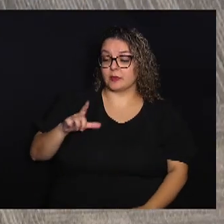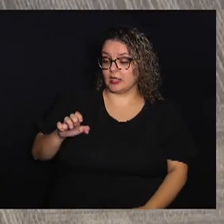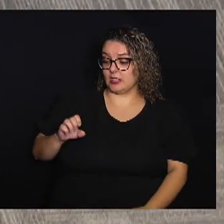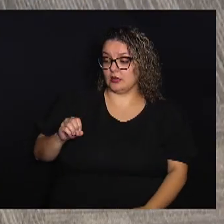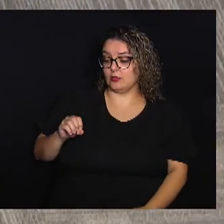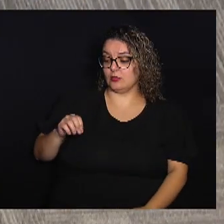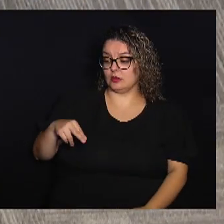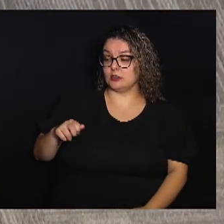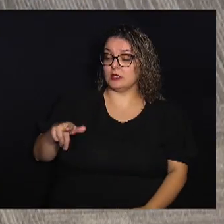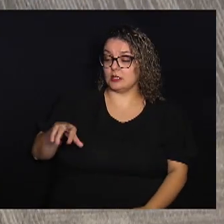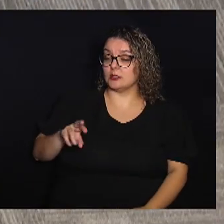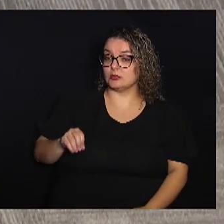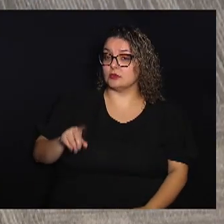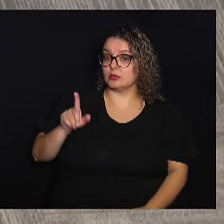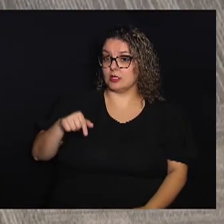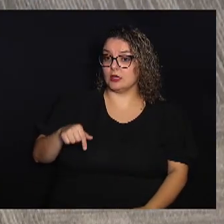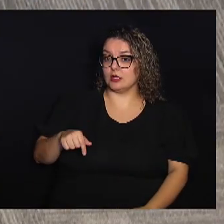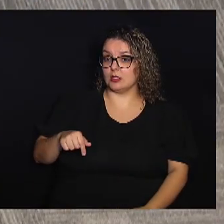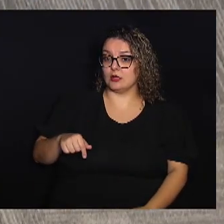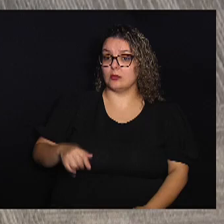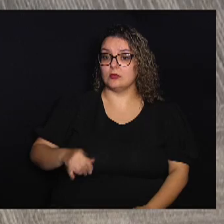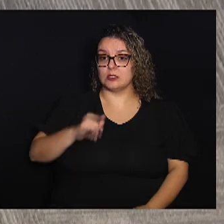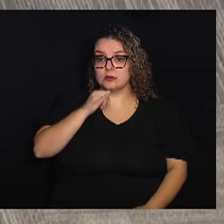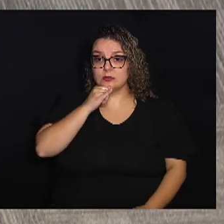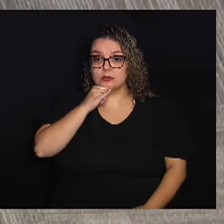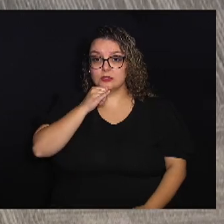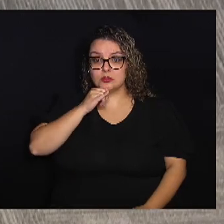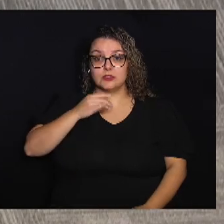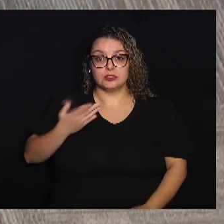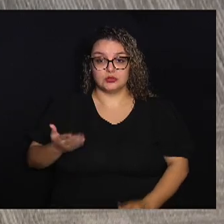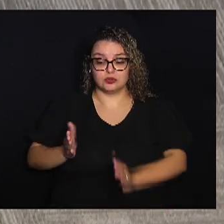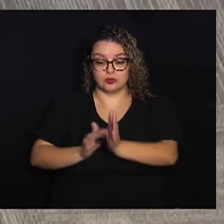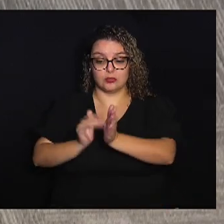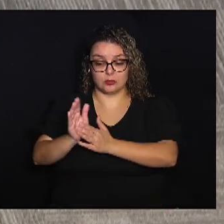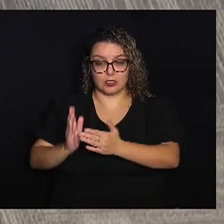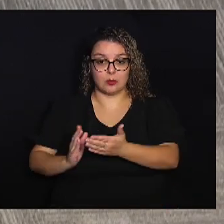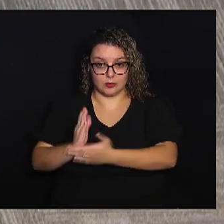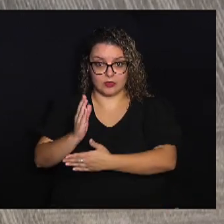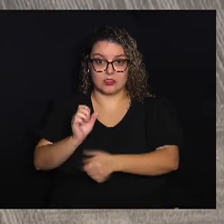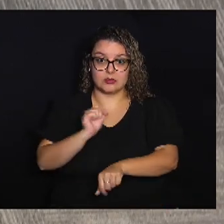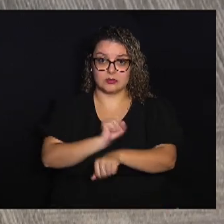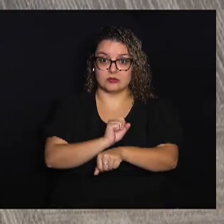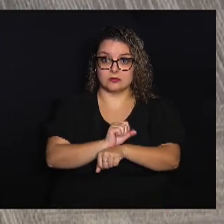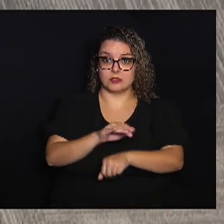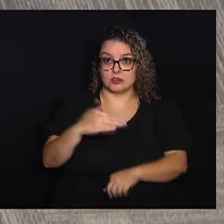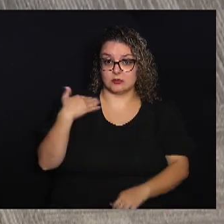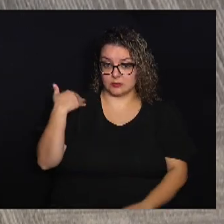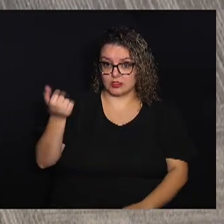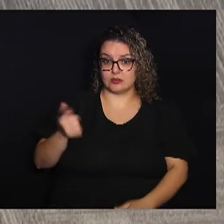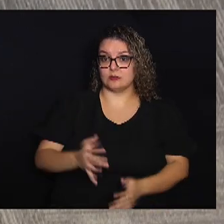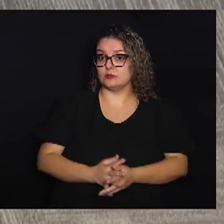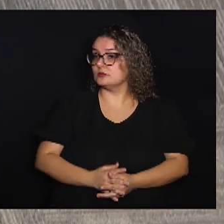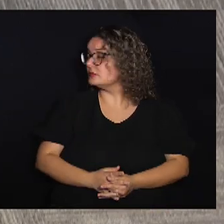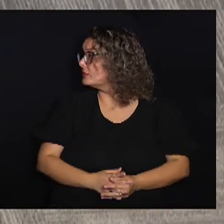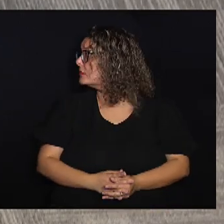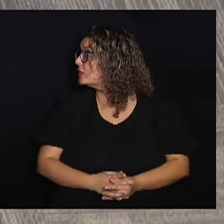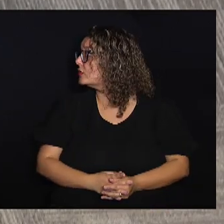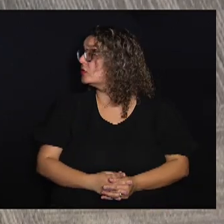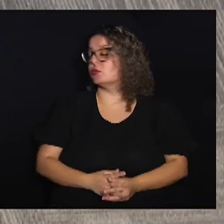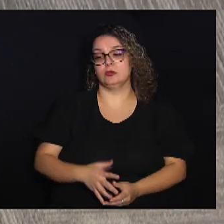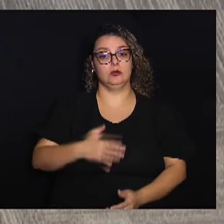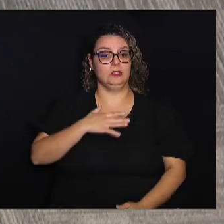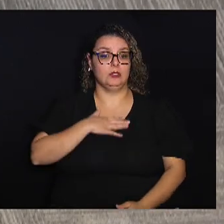é exemplo de um candidato aprovado que aguarda a convocação. No meu caso,